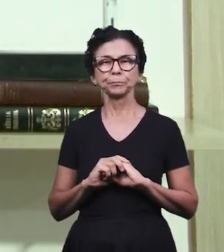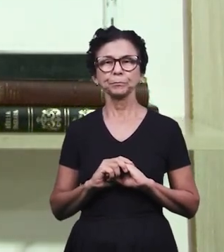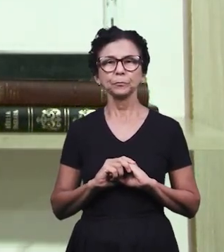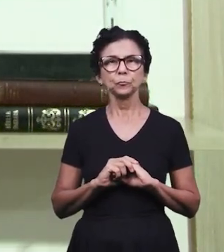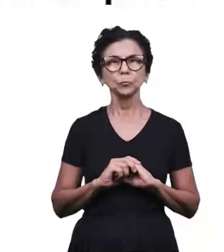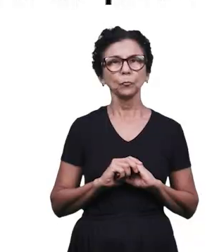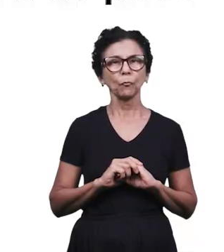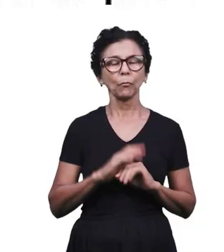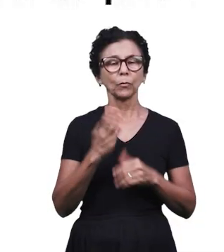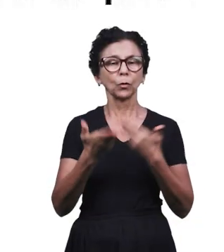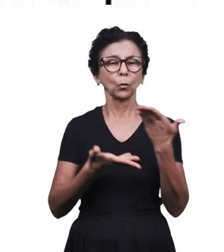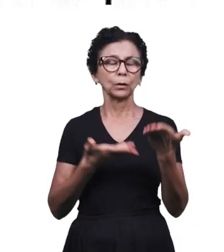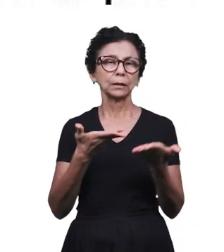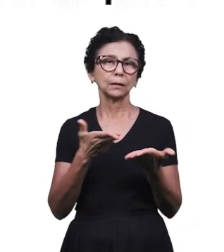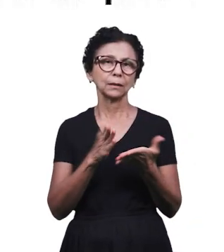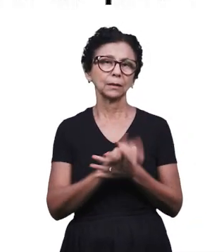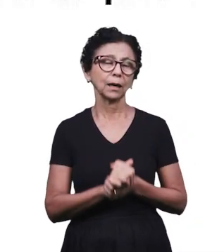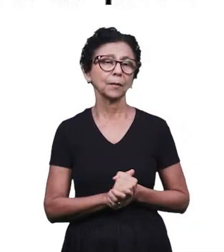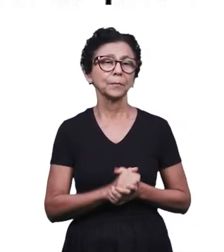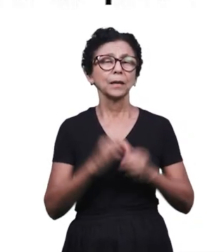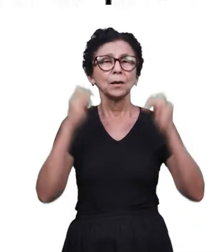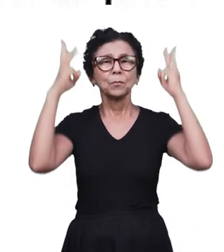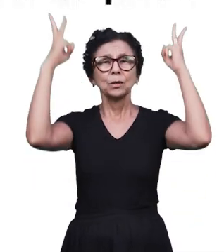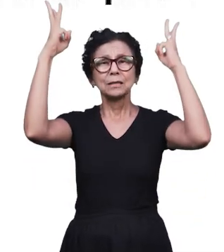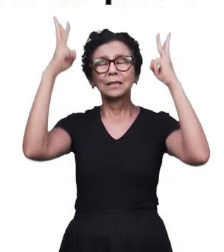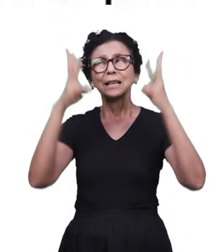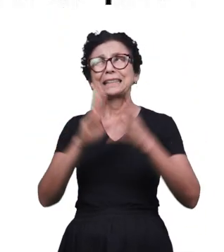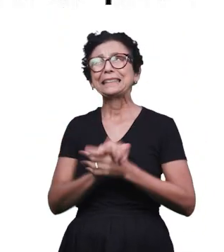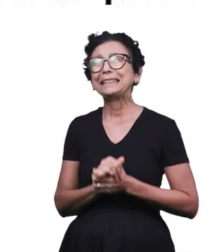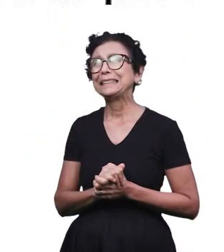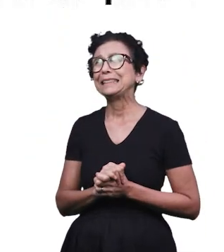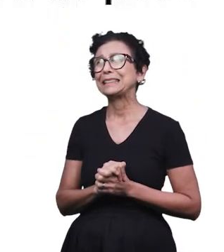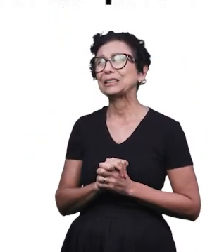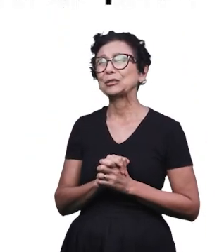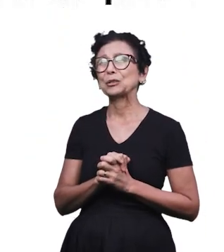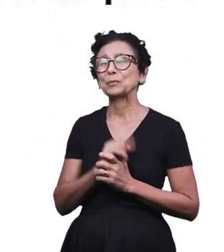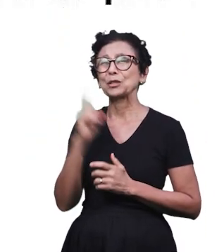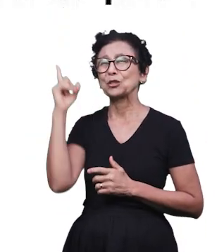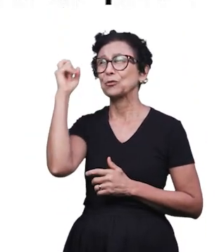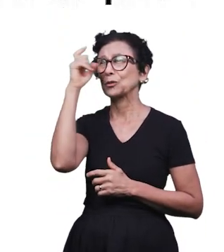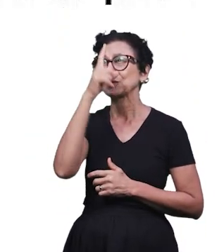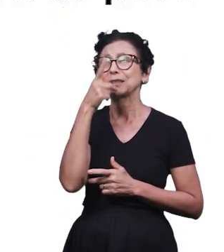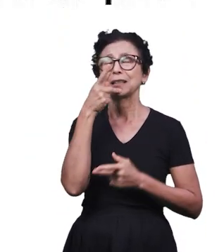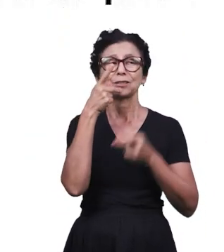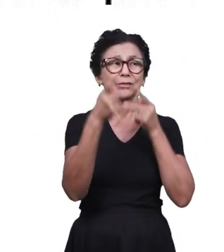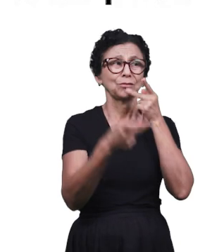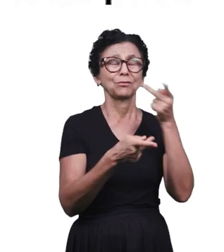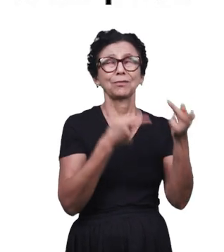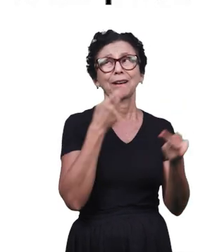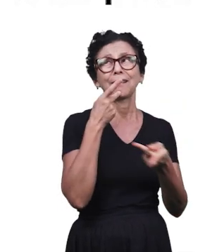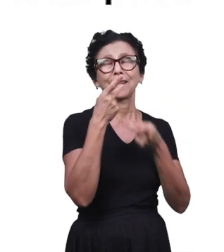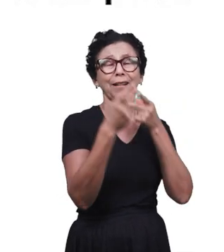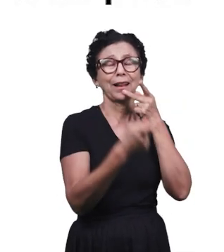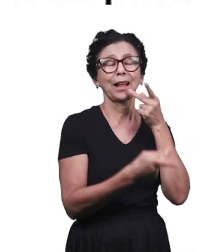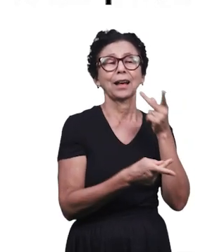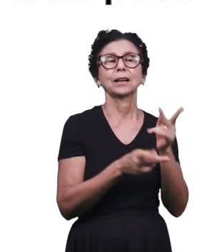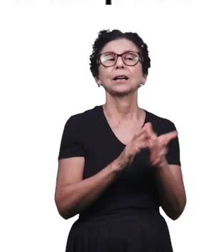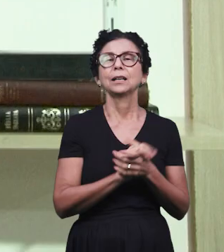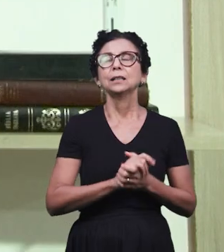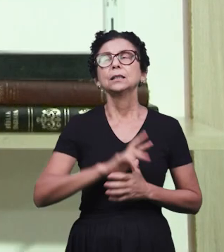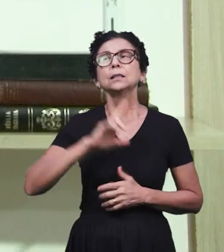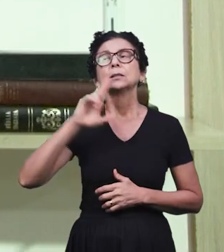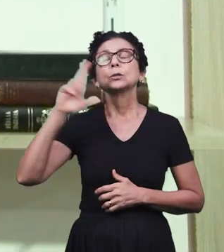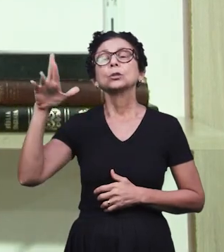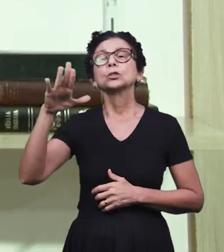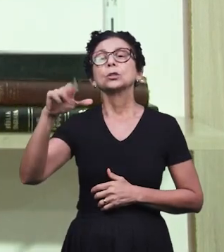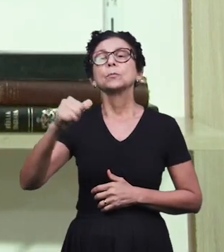como Moisés: não sou eloquente, sou pesado de boca, de língua. E o Senhor colocou Arão para falar por ele. E o